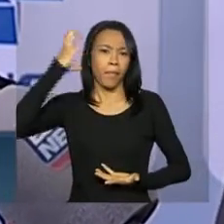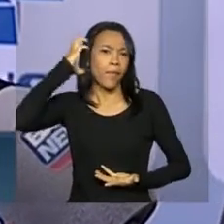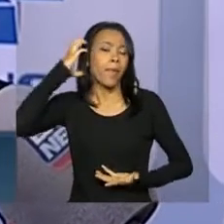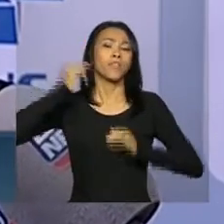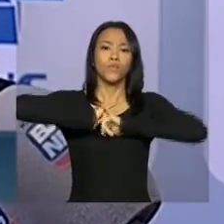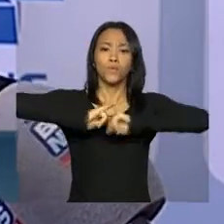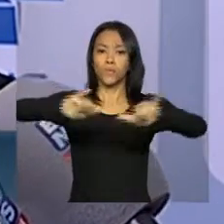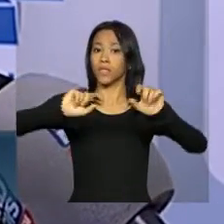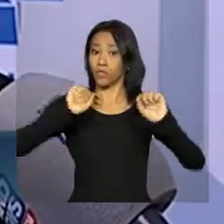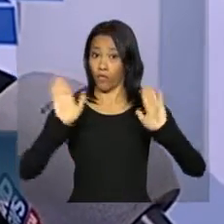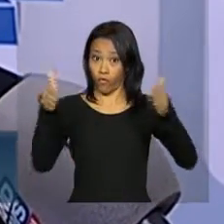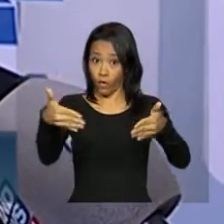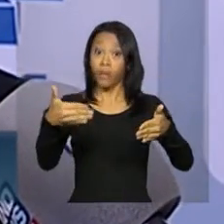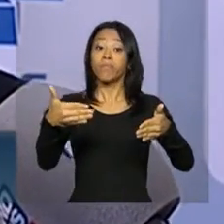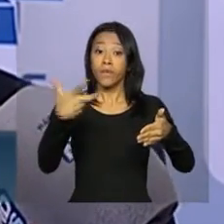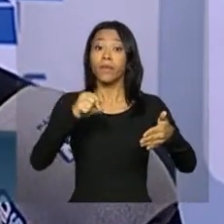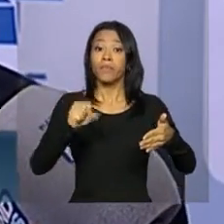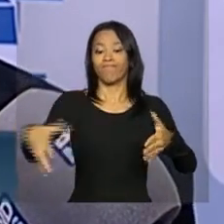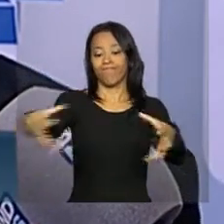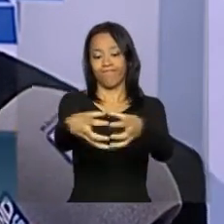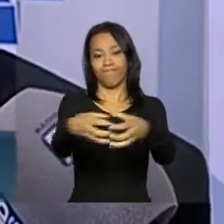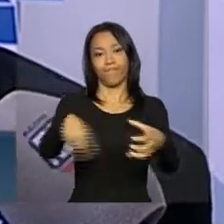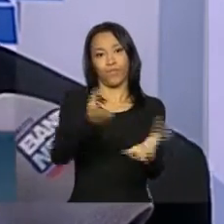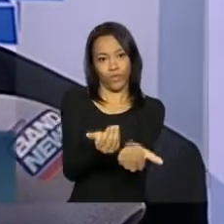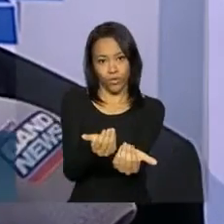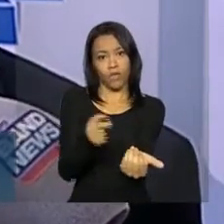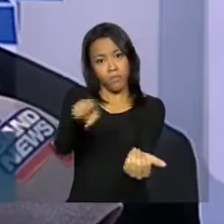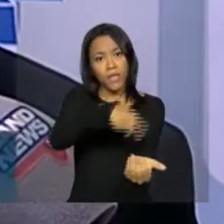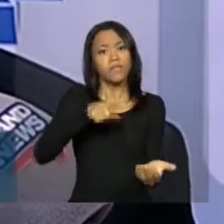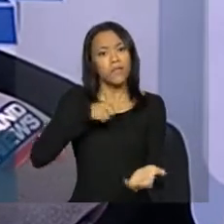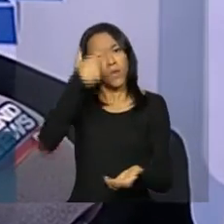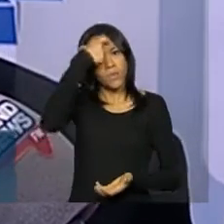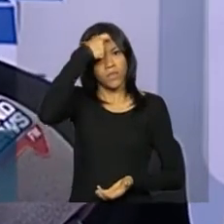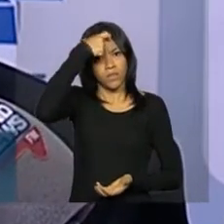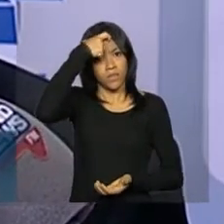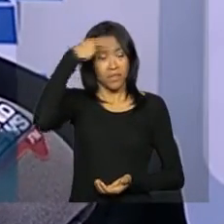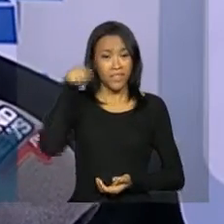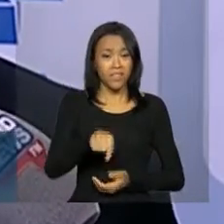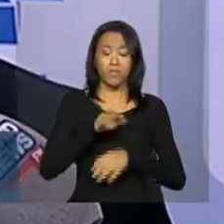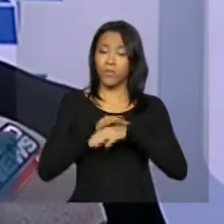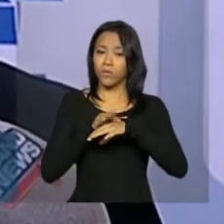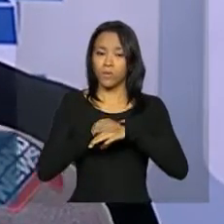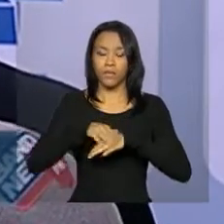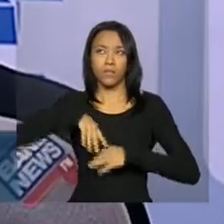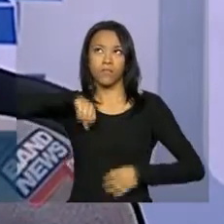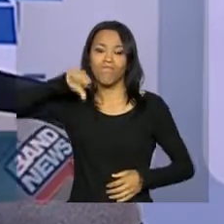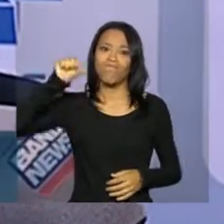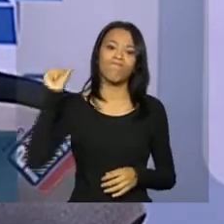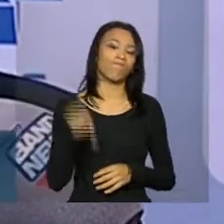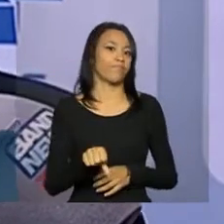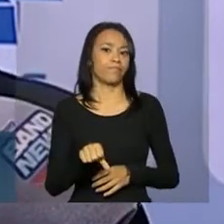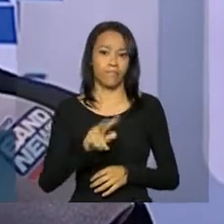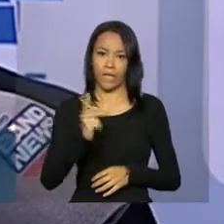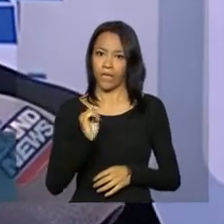focar também nos jovens, para que ele tenha uma conscientização maior de que essa é uma doença gravíssima. É uma doença